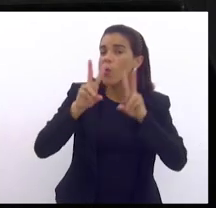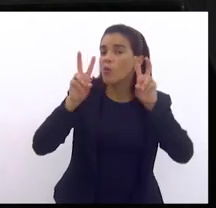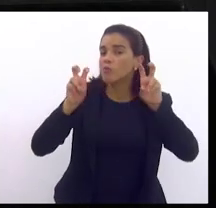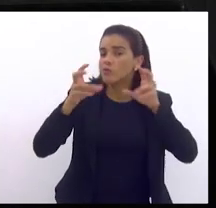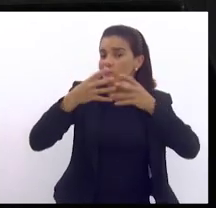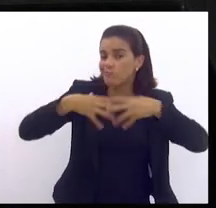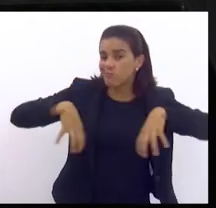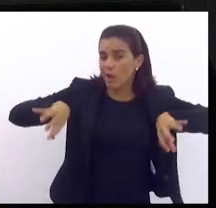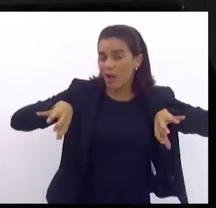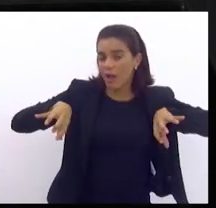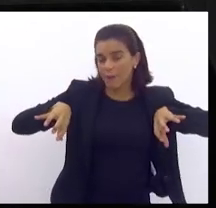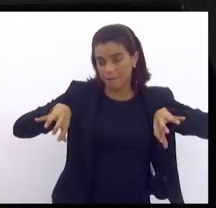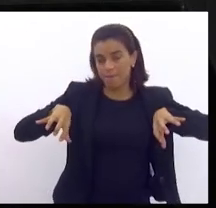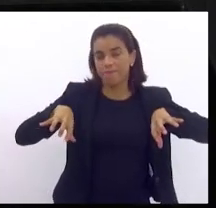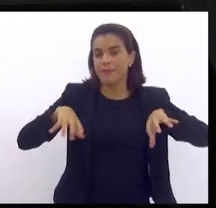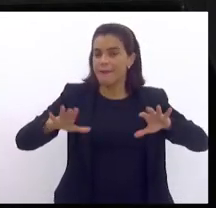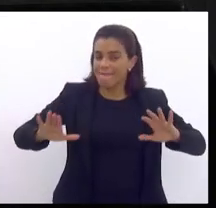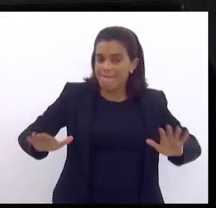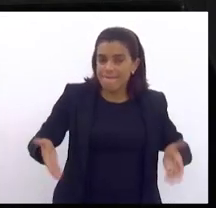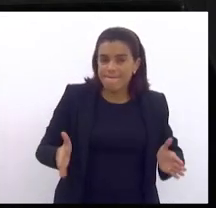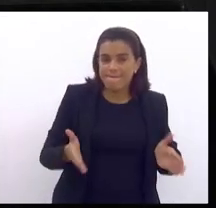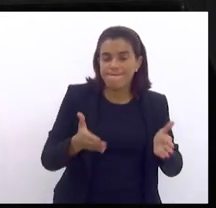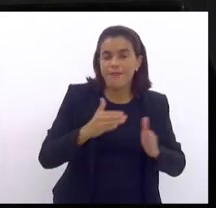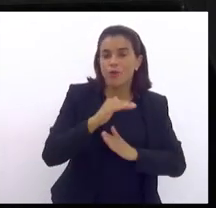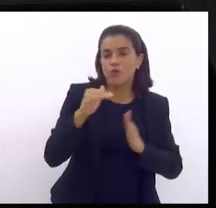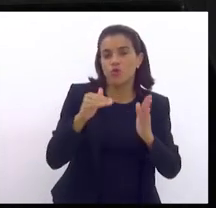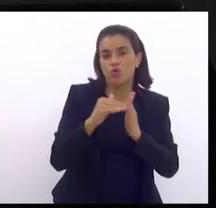e alimentarmos aquilo que nos une.